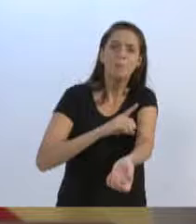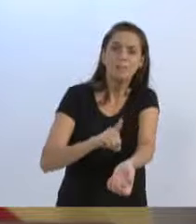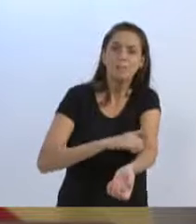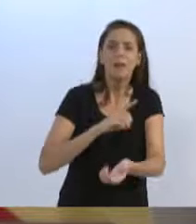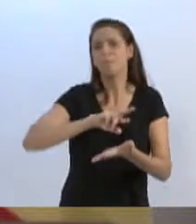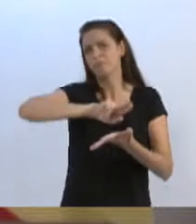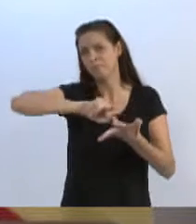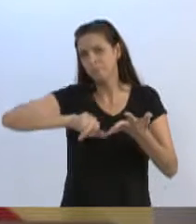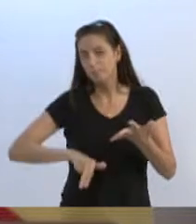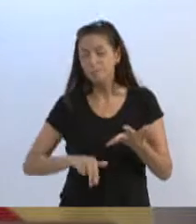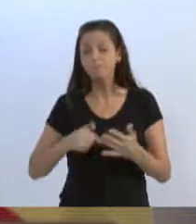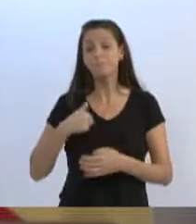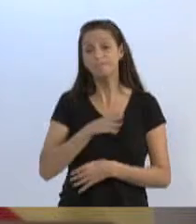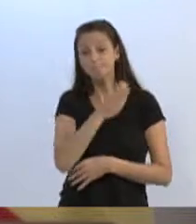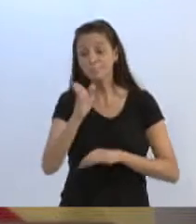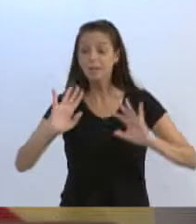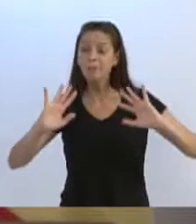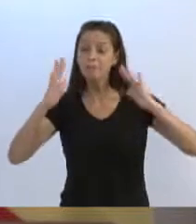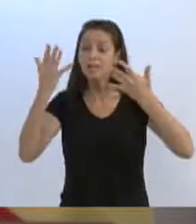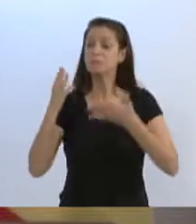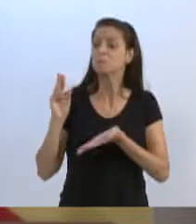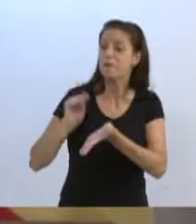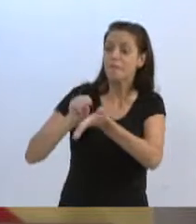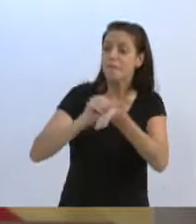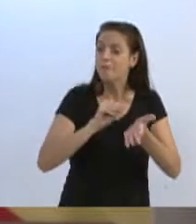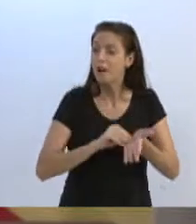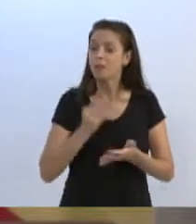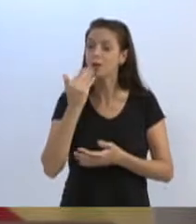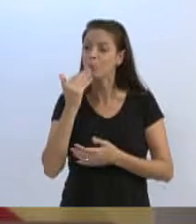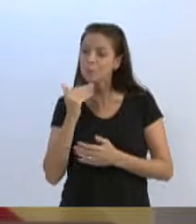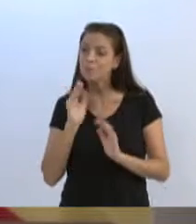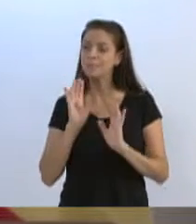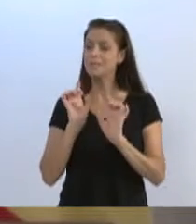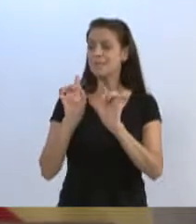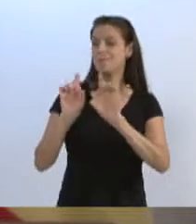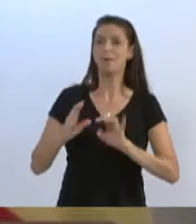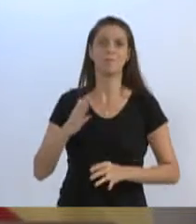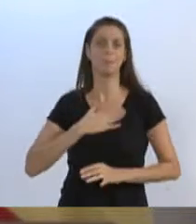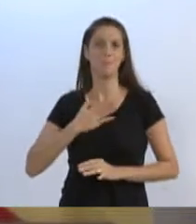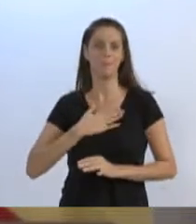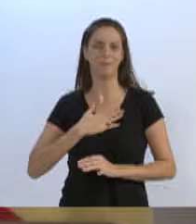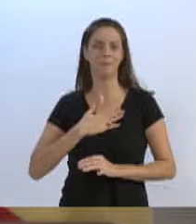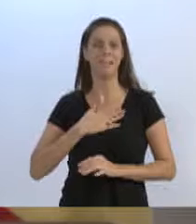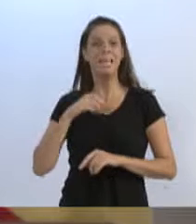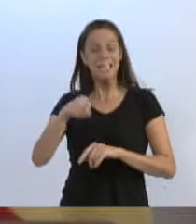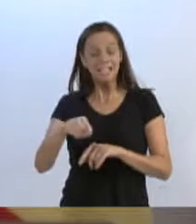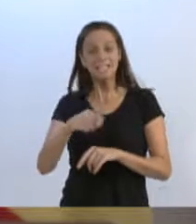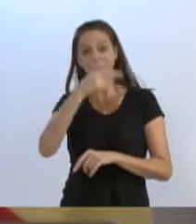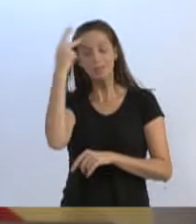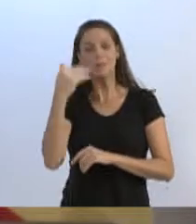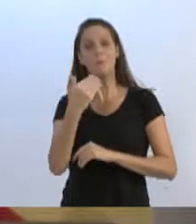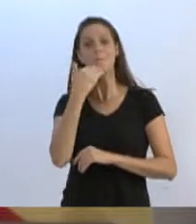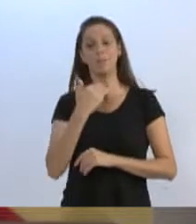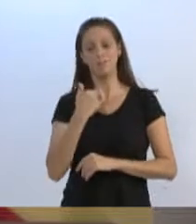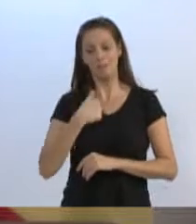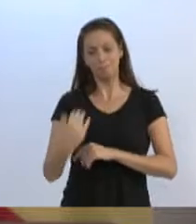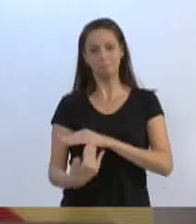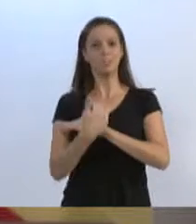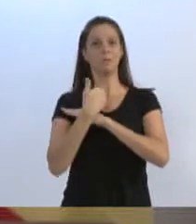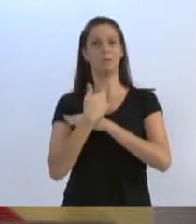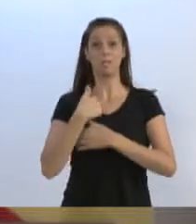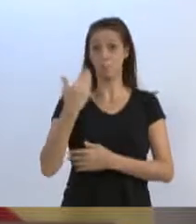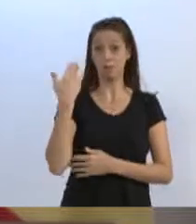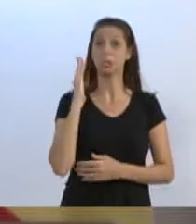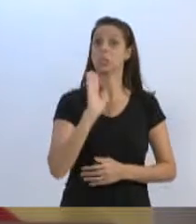alimentação nesses eventos, numa simples ida, por exemplo, a uma Oktoberfest. E aí pediram uma ajuda e um auxílio nesse sentido. E eu, como vereador, fiz uma